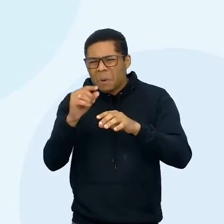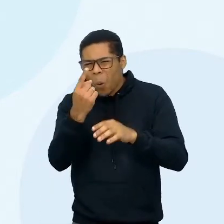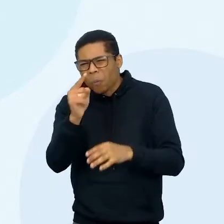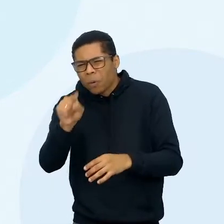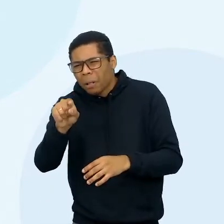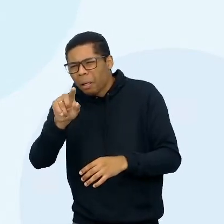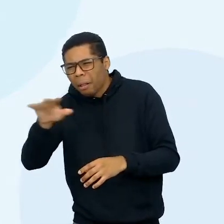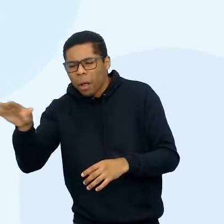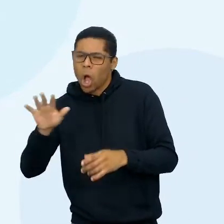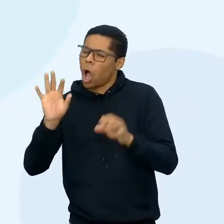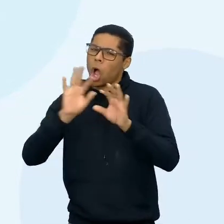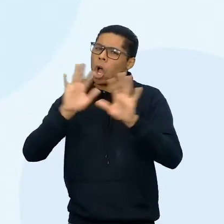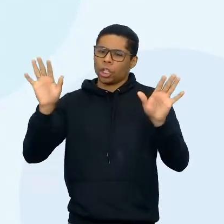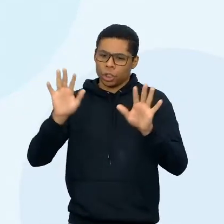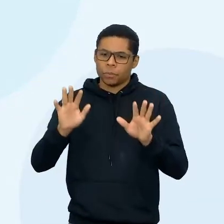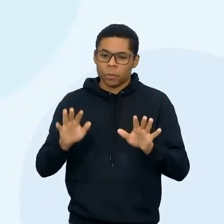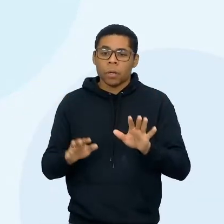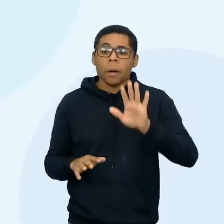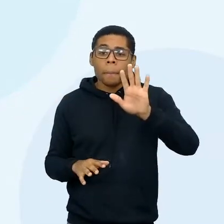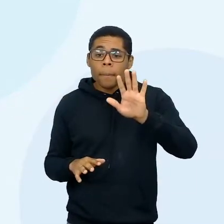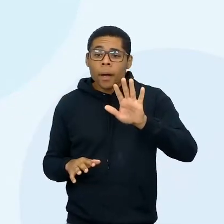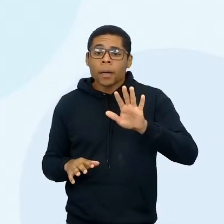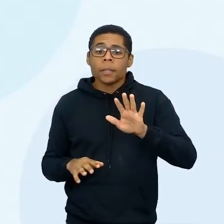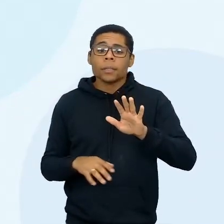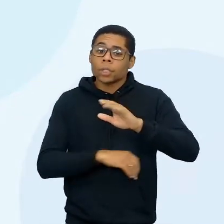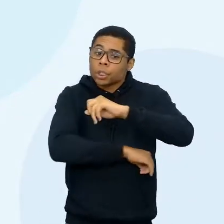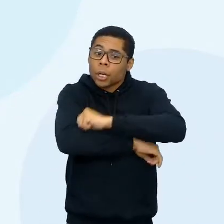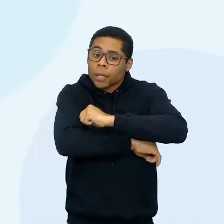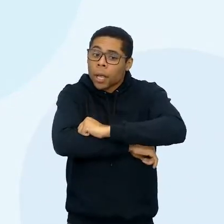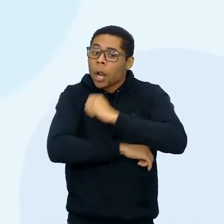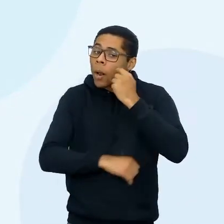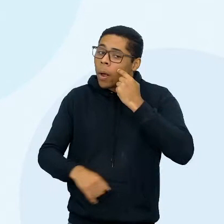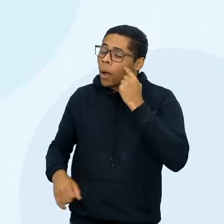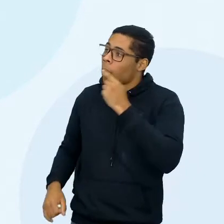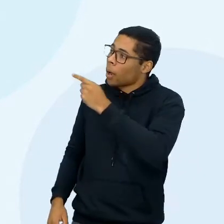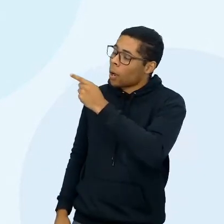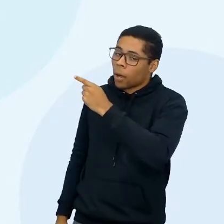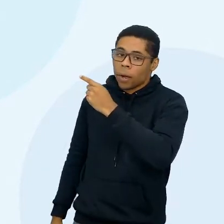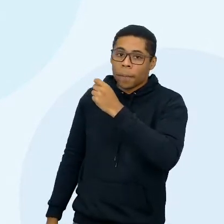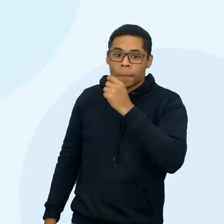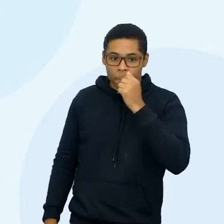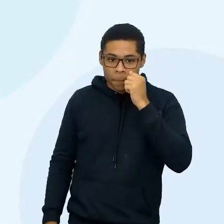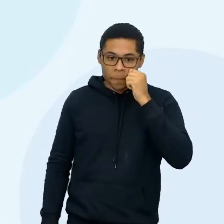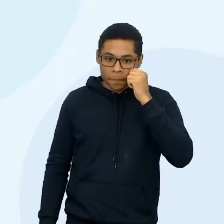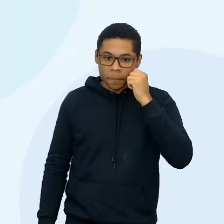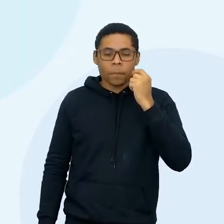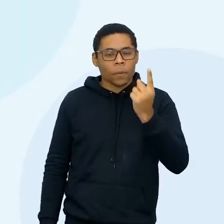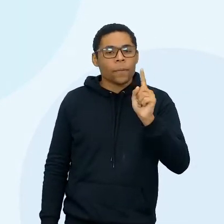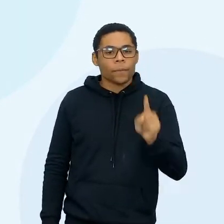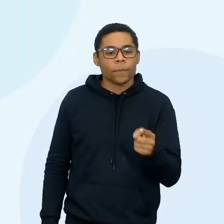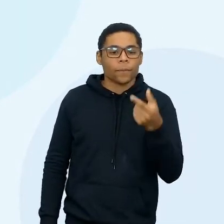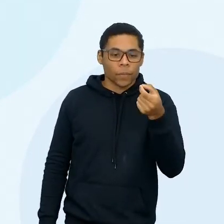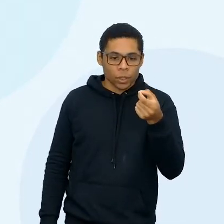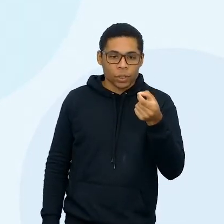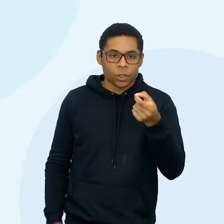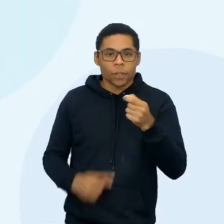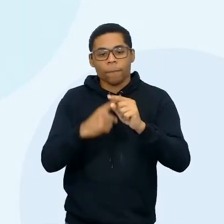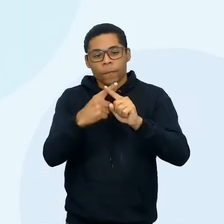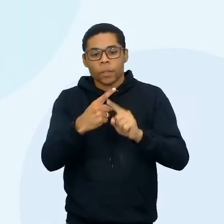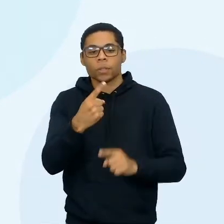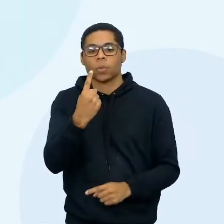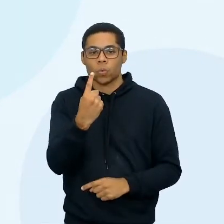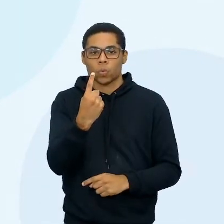está ótimo. Opa, quanto que dá a janela? Você está vendo aqui a janela, que está uma marcação aqui de